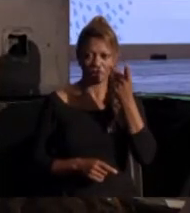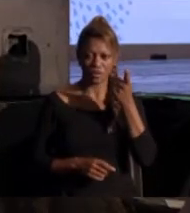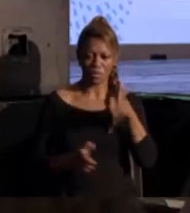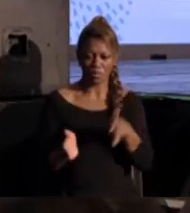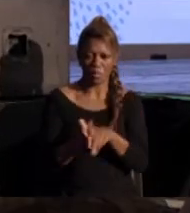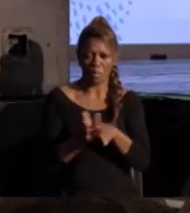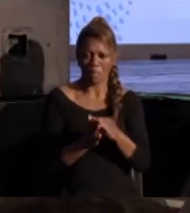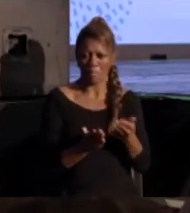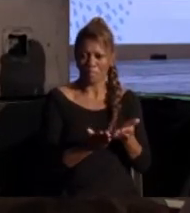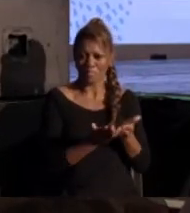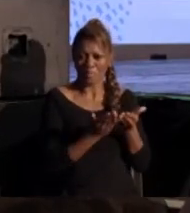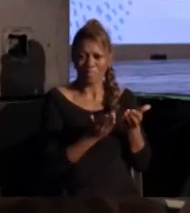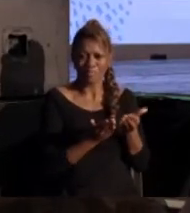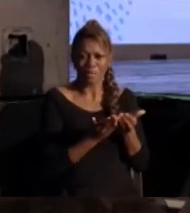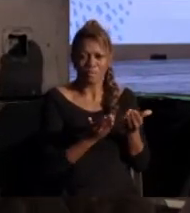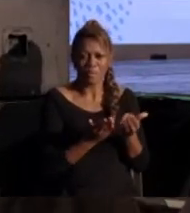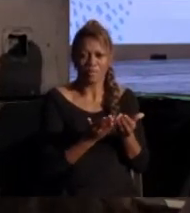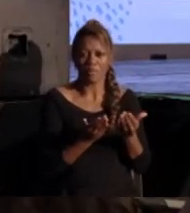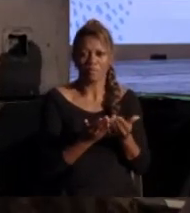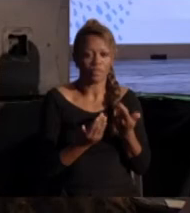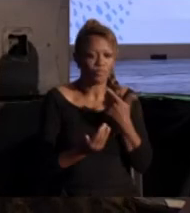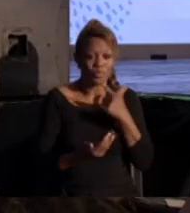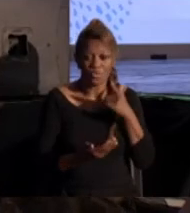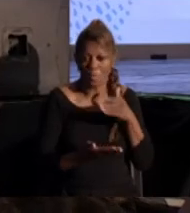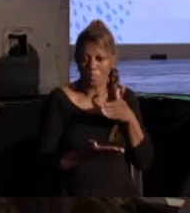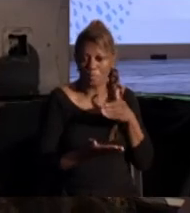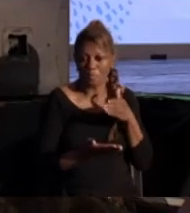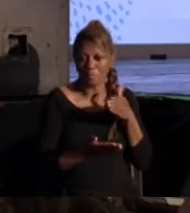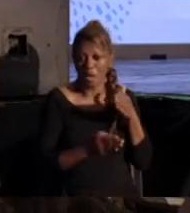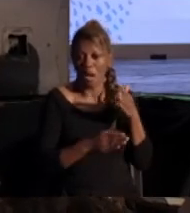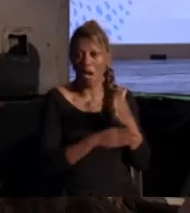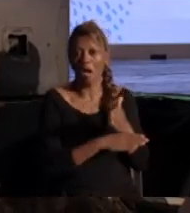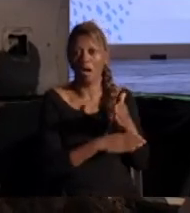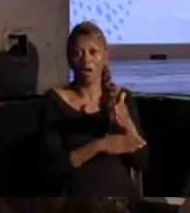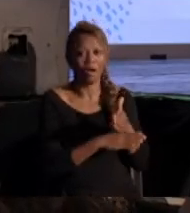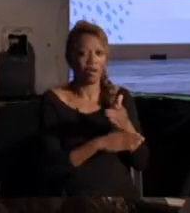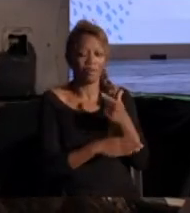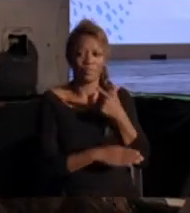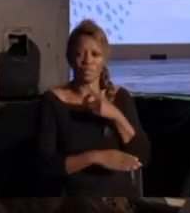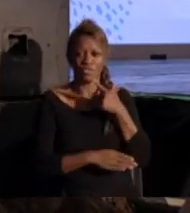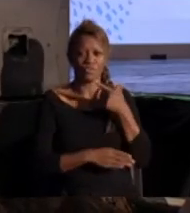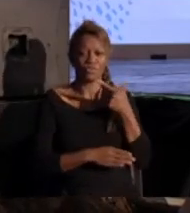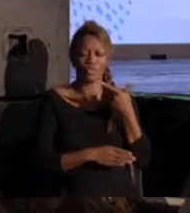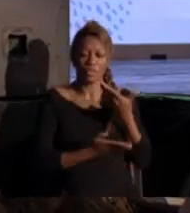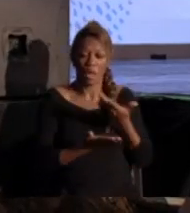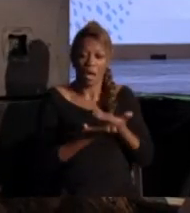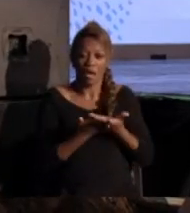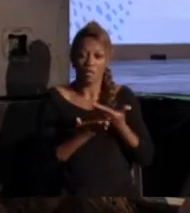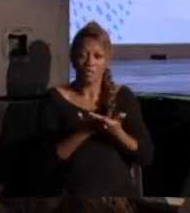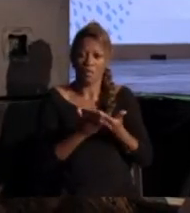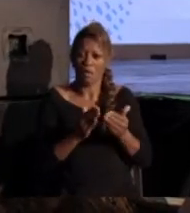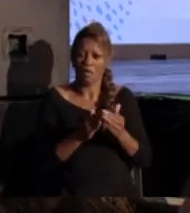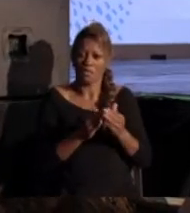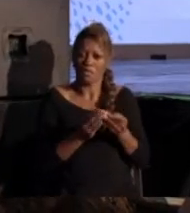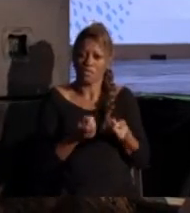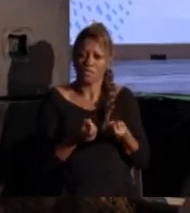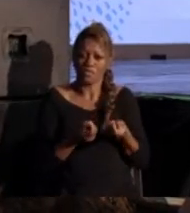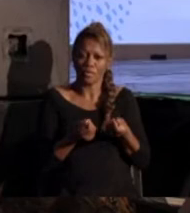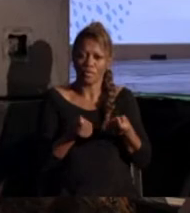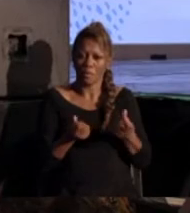pobres, que não tiveram acesso à educação formal, de baixa escolaridade, renda,